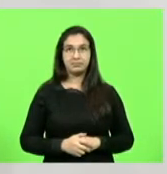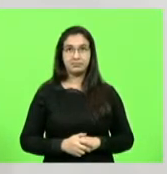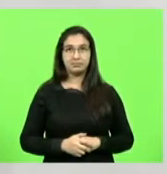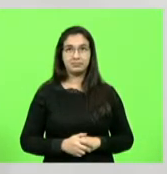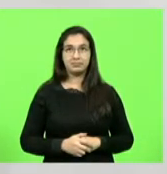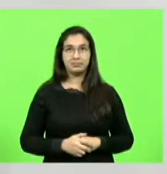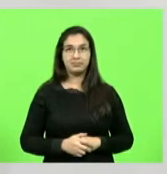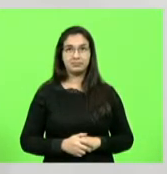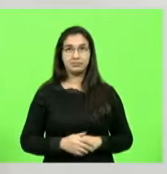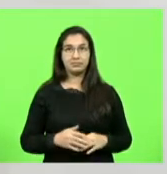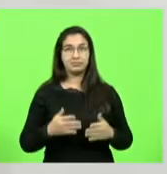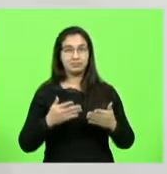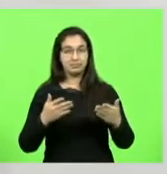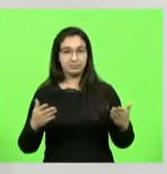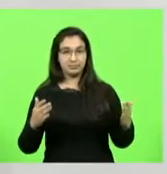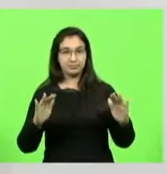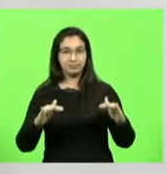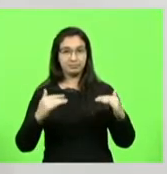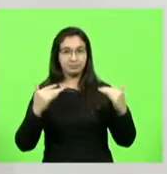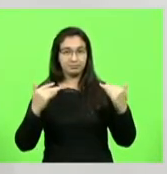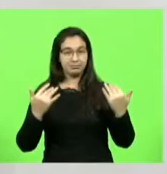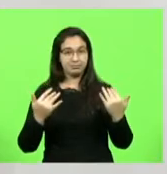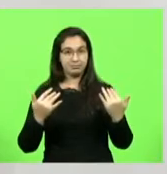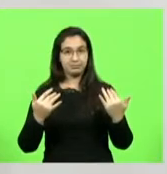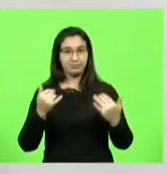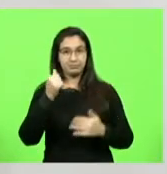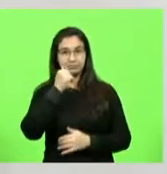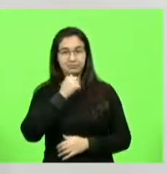Senhoras e senhores, público que nos assiste,